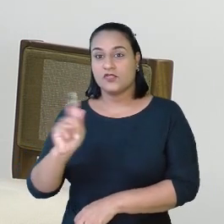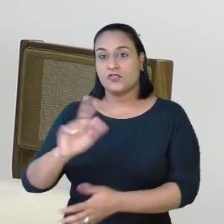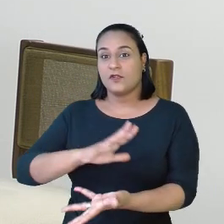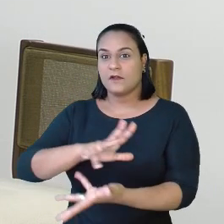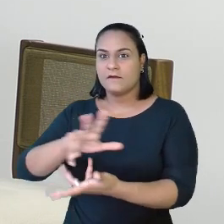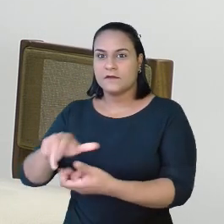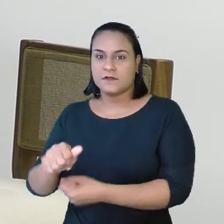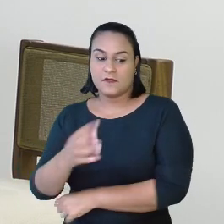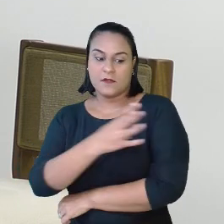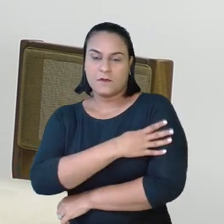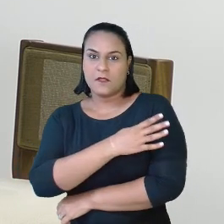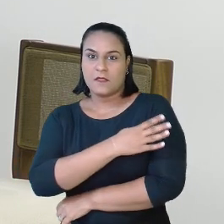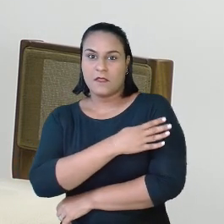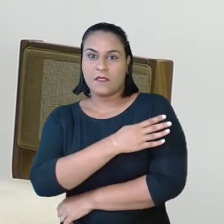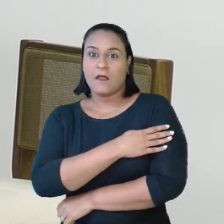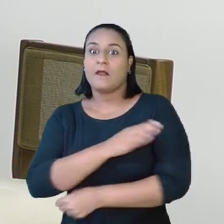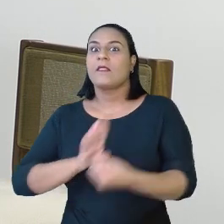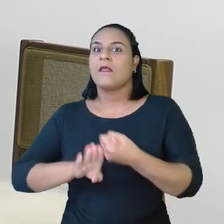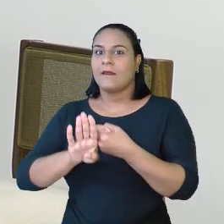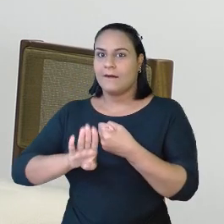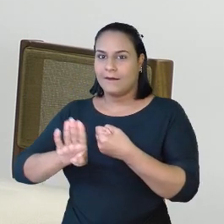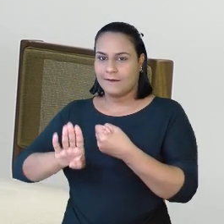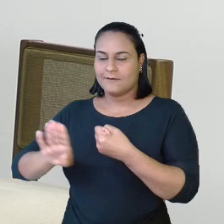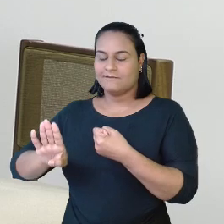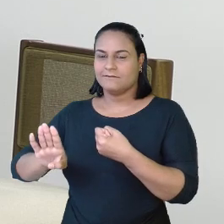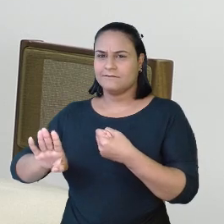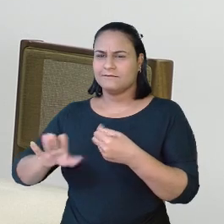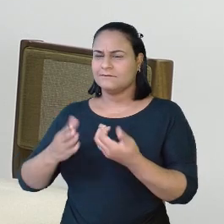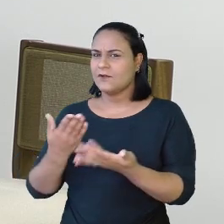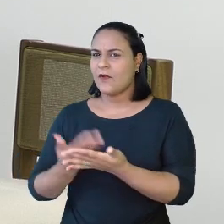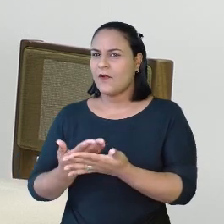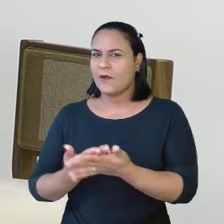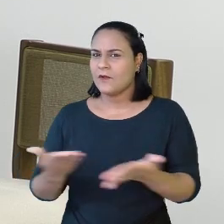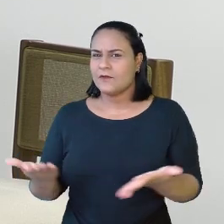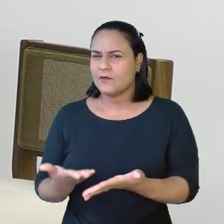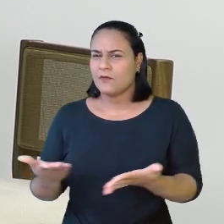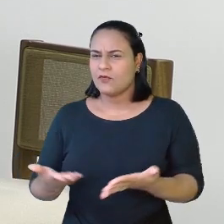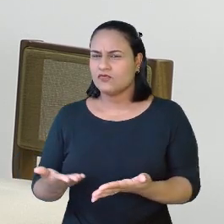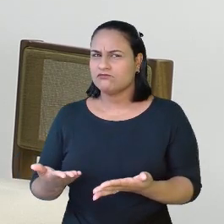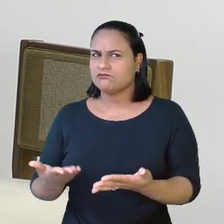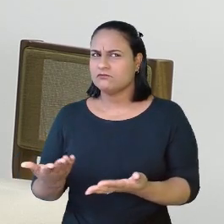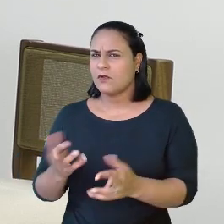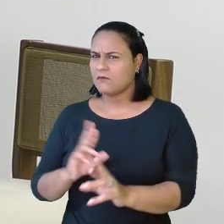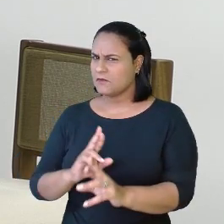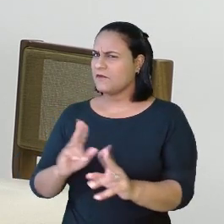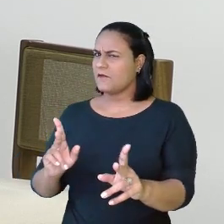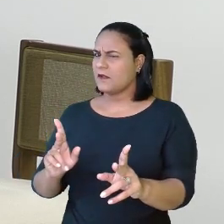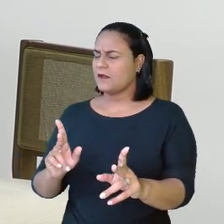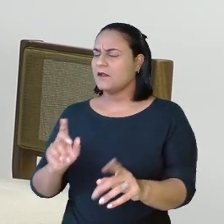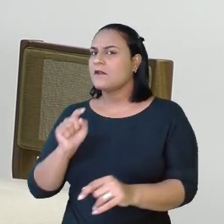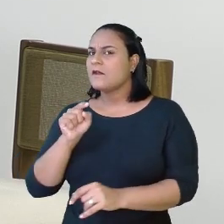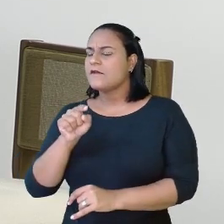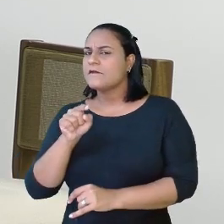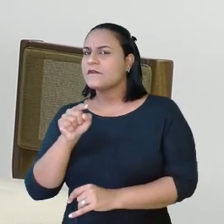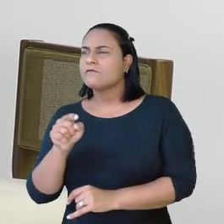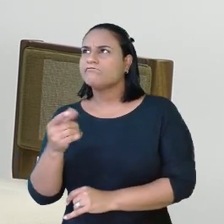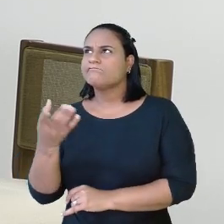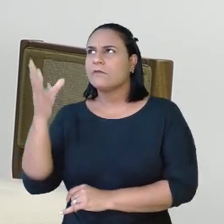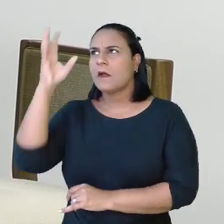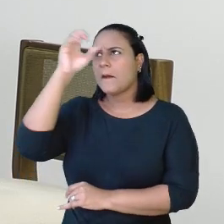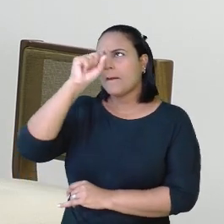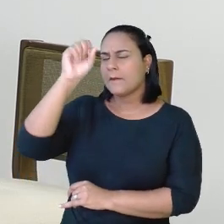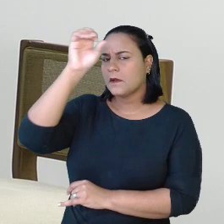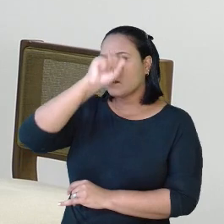4º anos e acelera. A nossa aula de hoje, ela está um pouquinho diferente. Vocês vão aprender um conteúdo